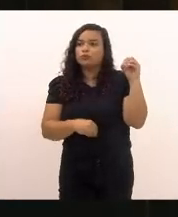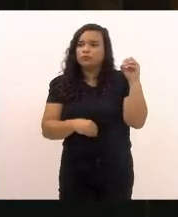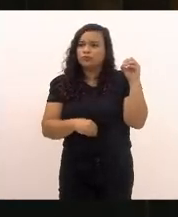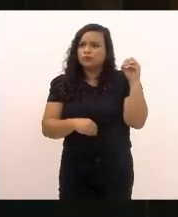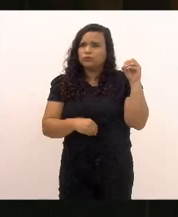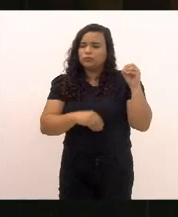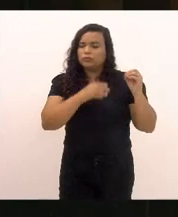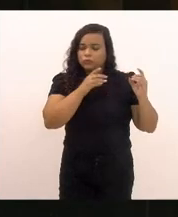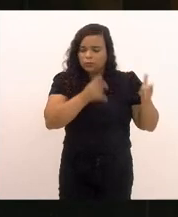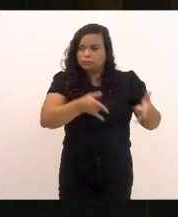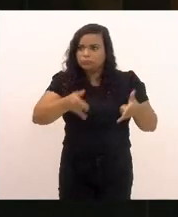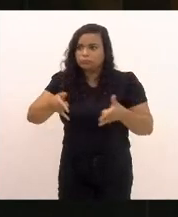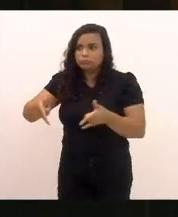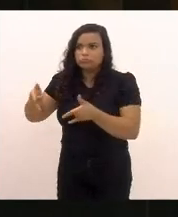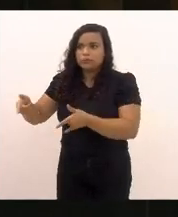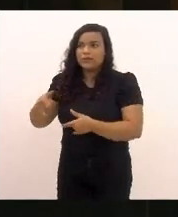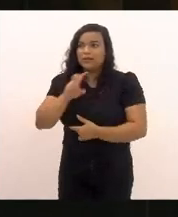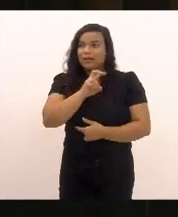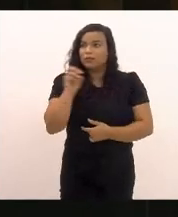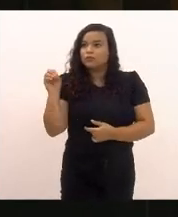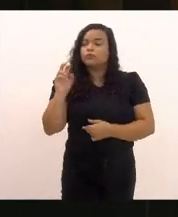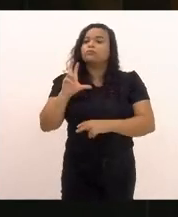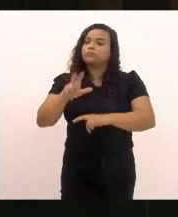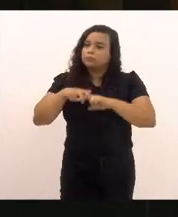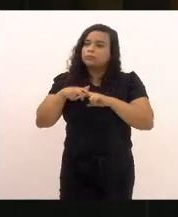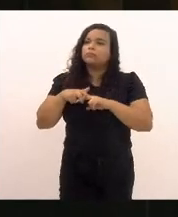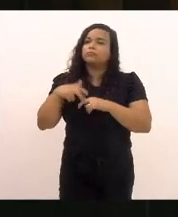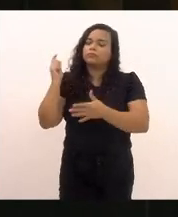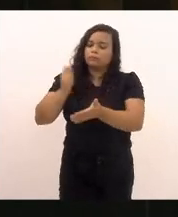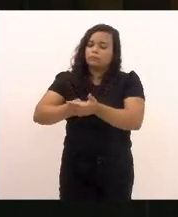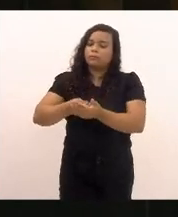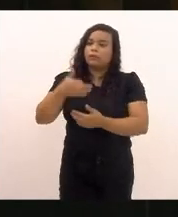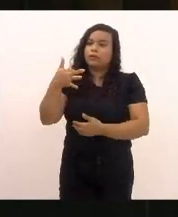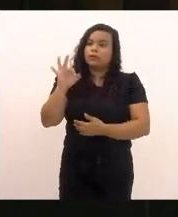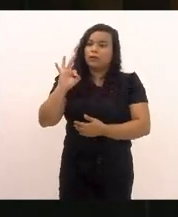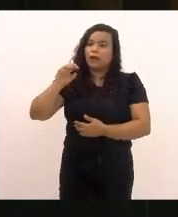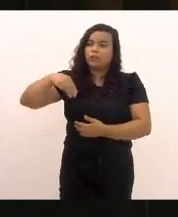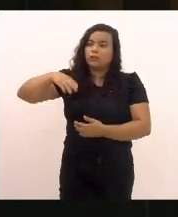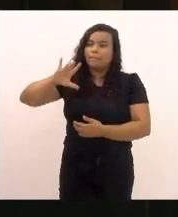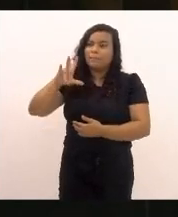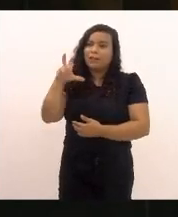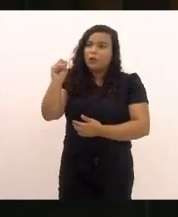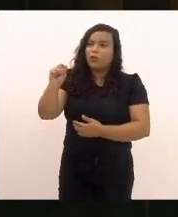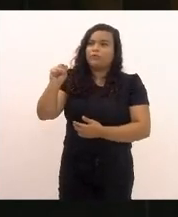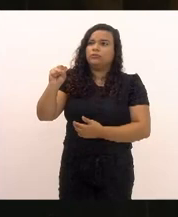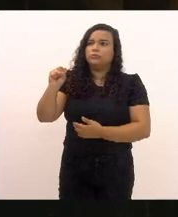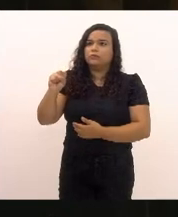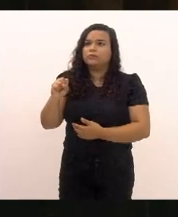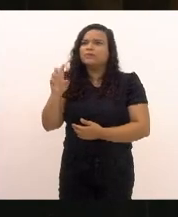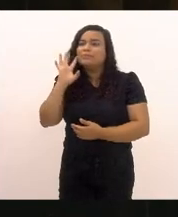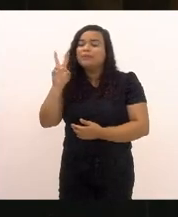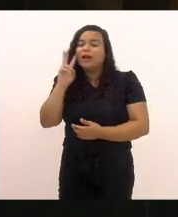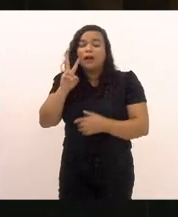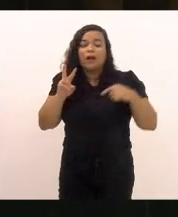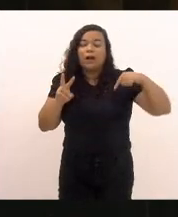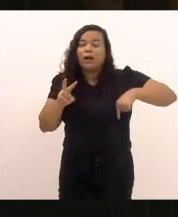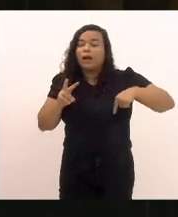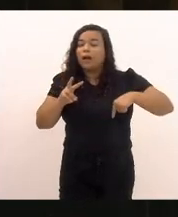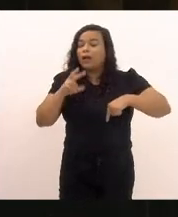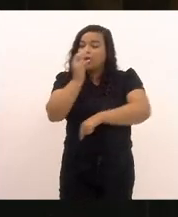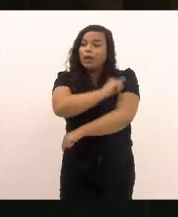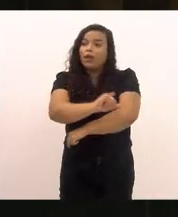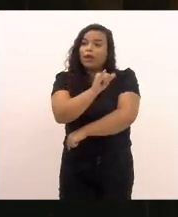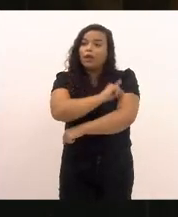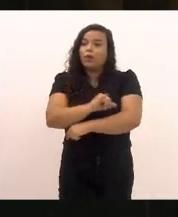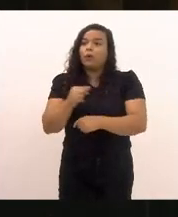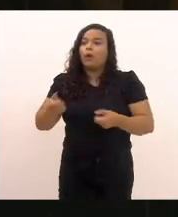reais. Lembrando a todos que aqui no estado do Rio de Janeiro gastaram 270 milhões de reais e